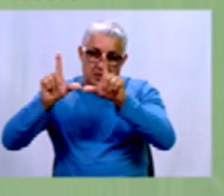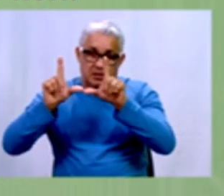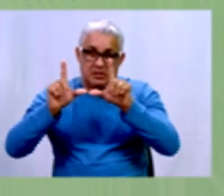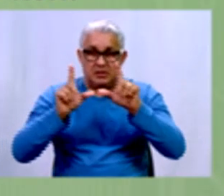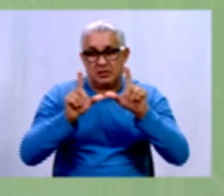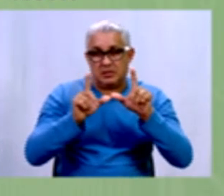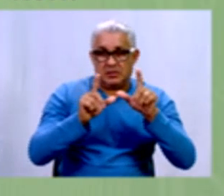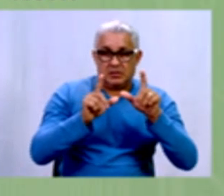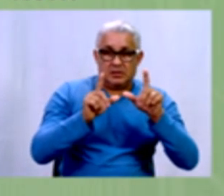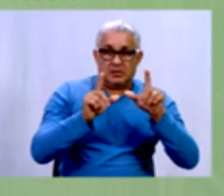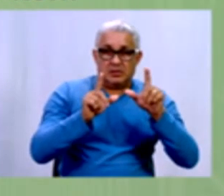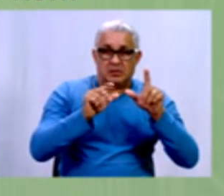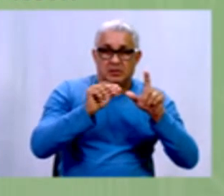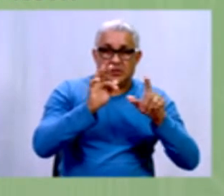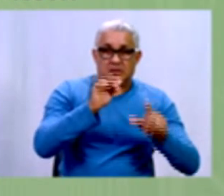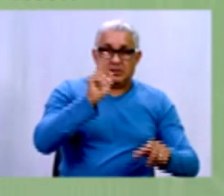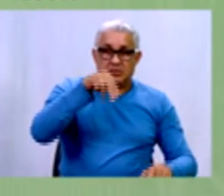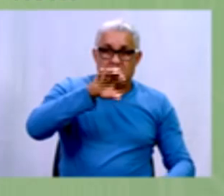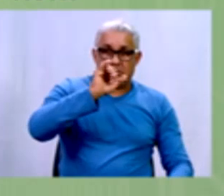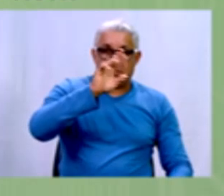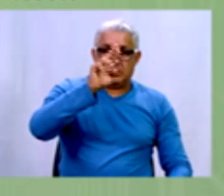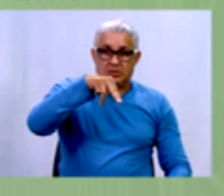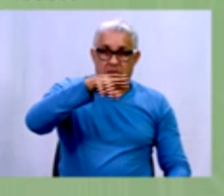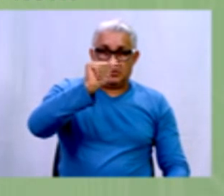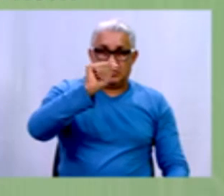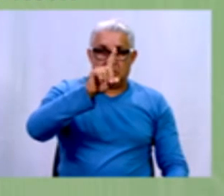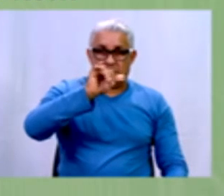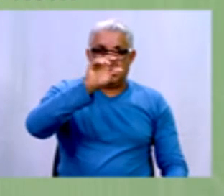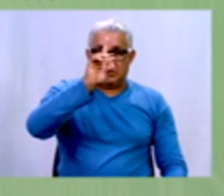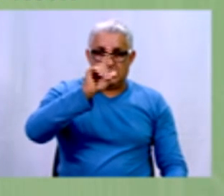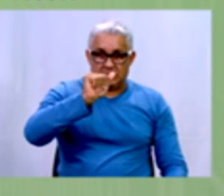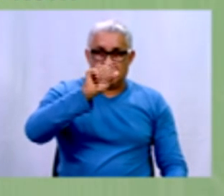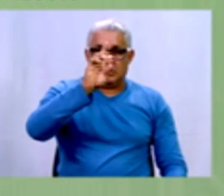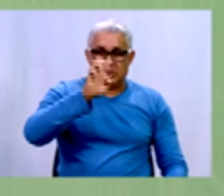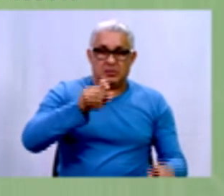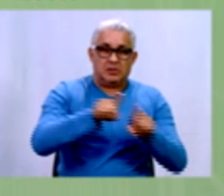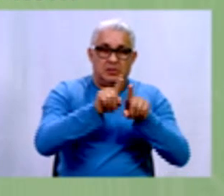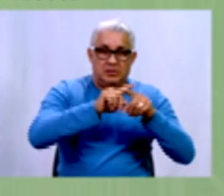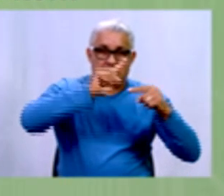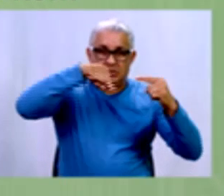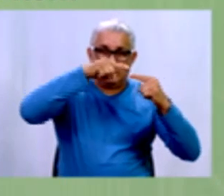a funcionalidade, o objetivo aí do nosso sistema.